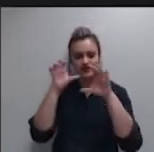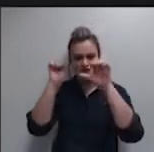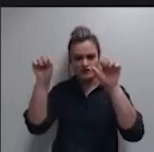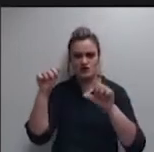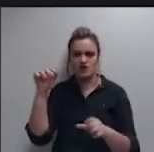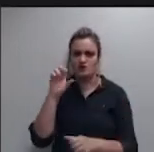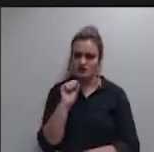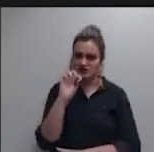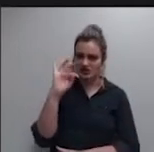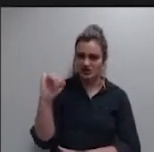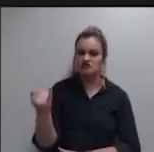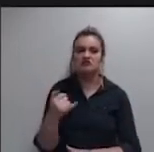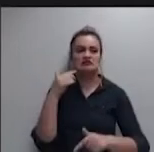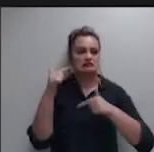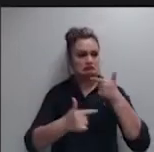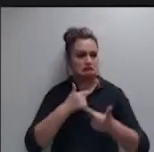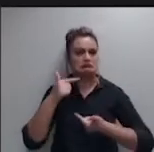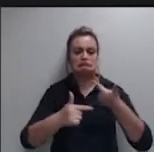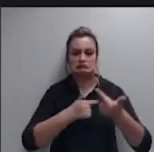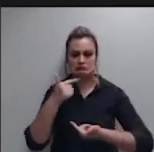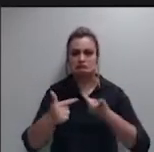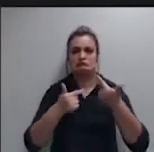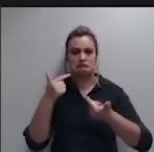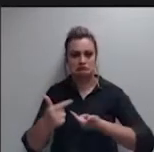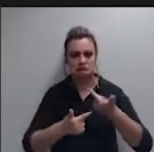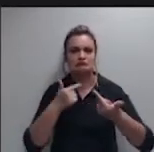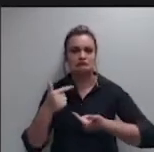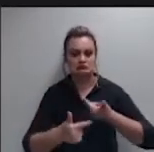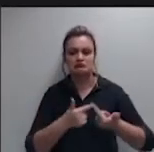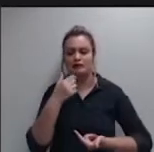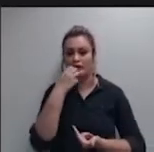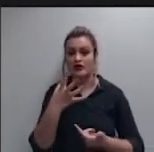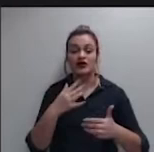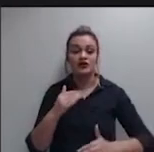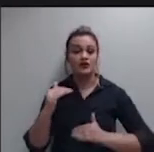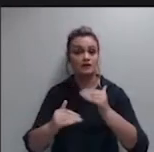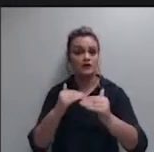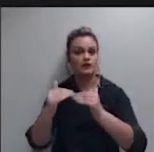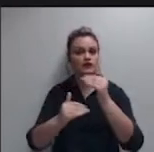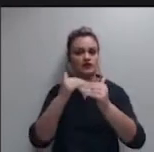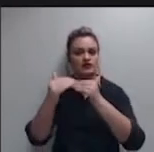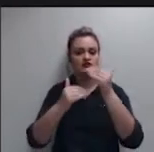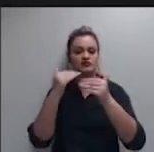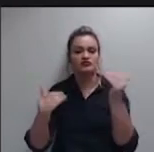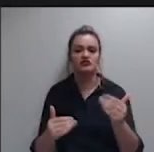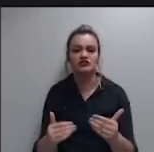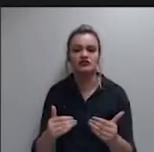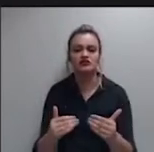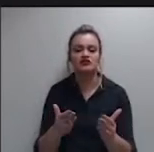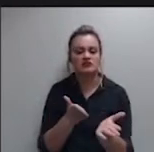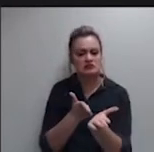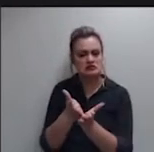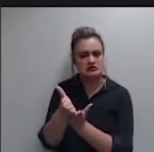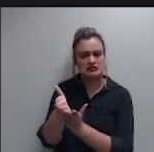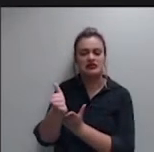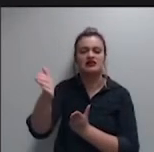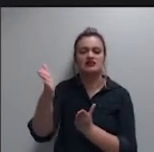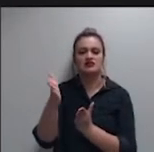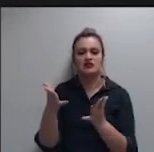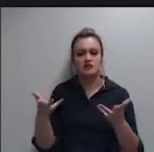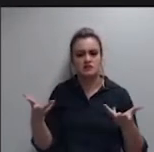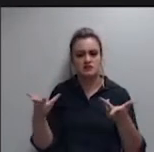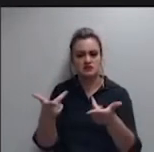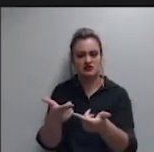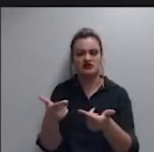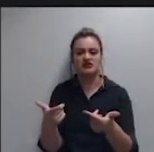mundo e avança com eficiência, com celeridade, com qualidade, com produtividade,